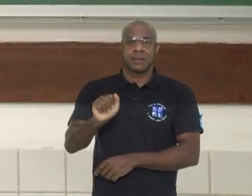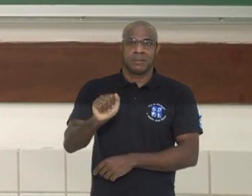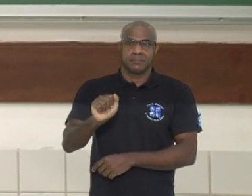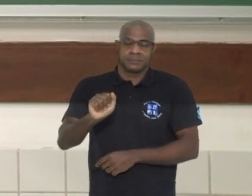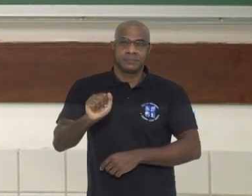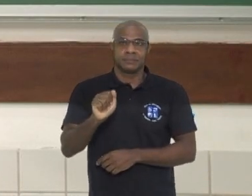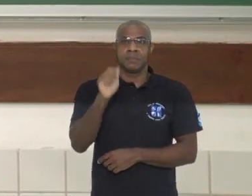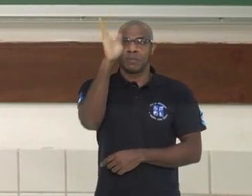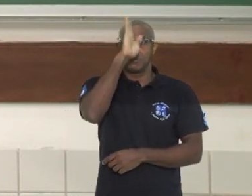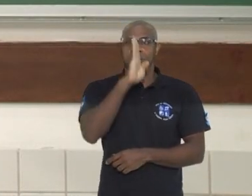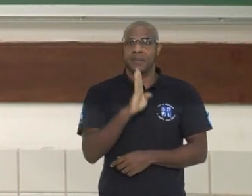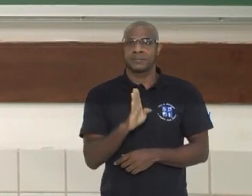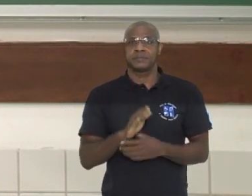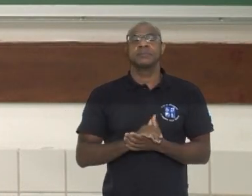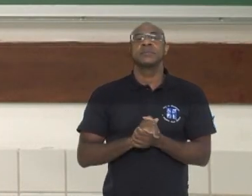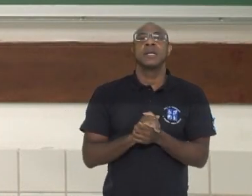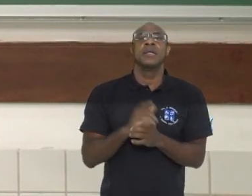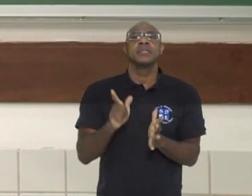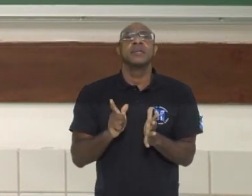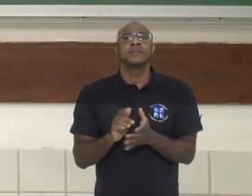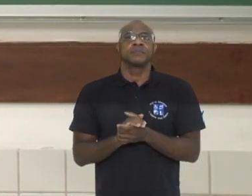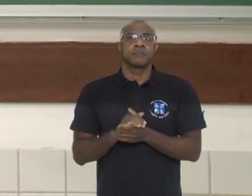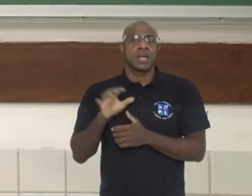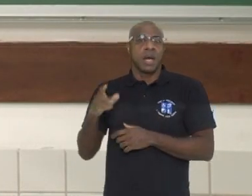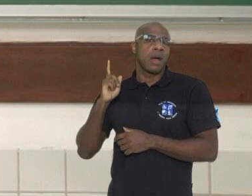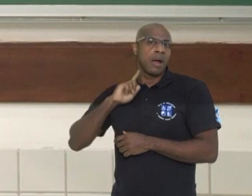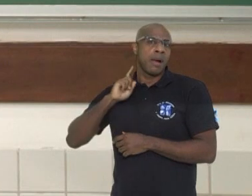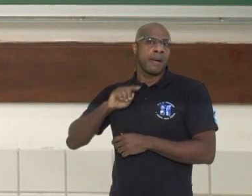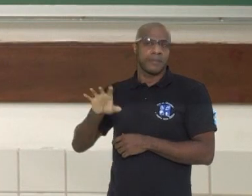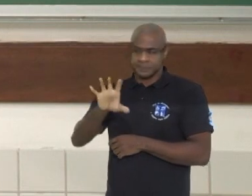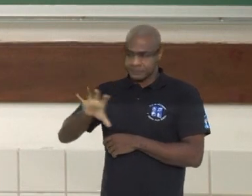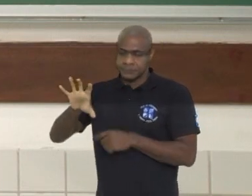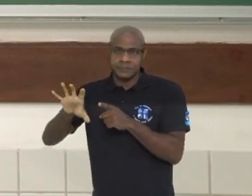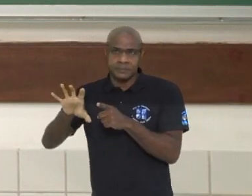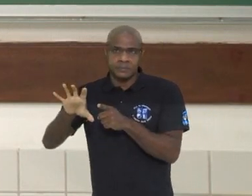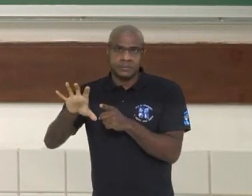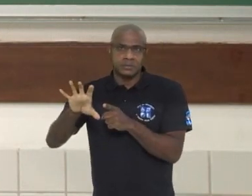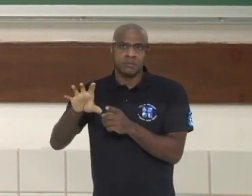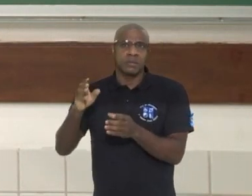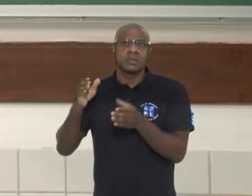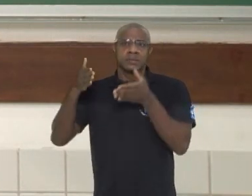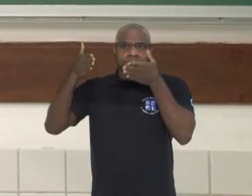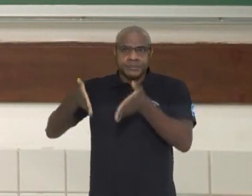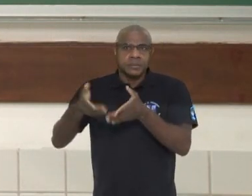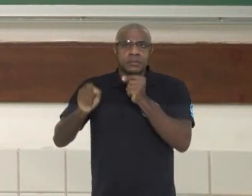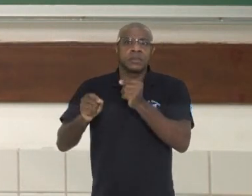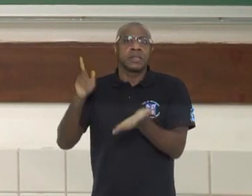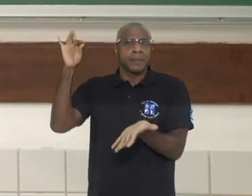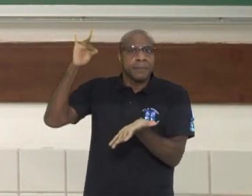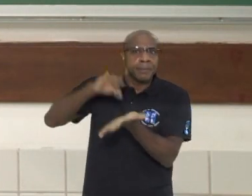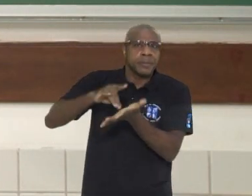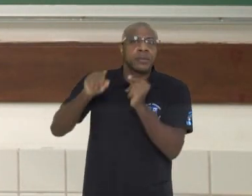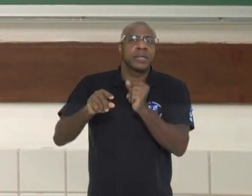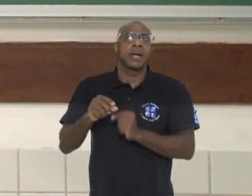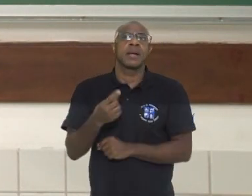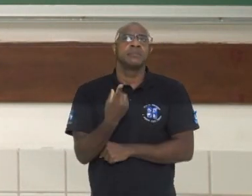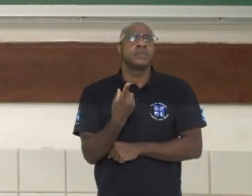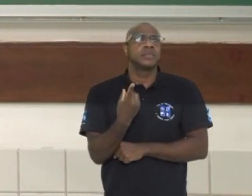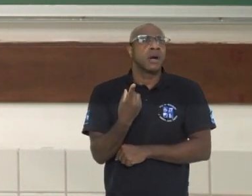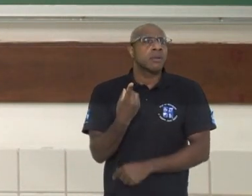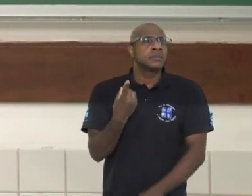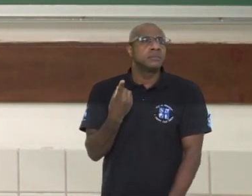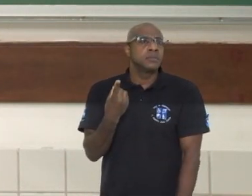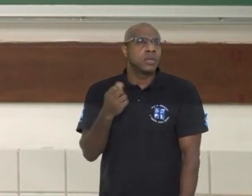foi se concretizar em 1889, no nosso 15 de novembro.